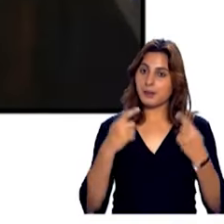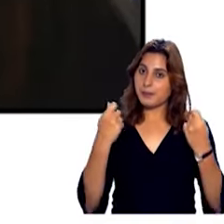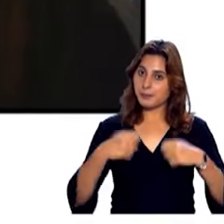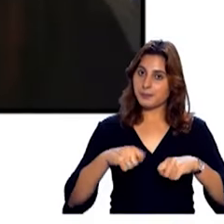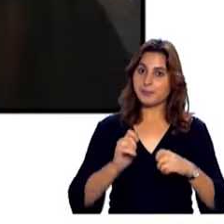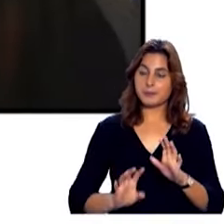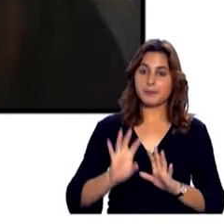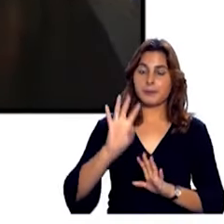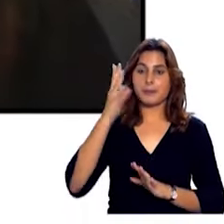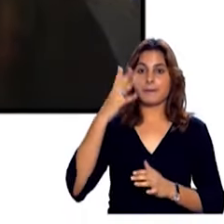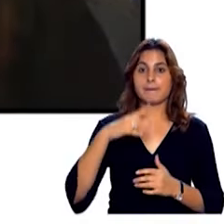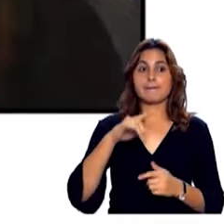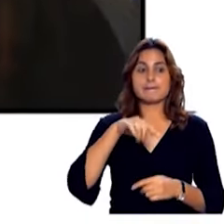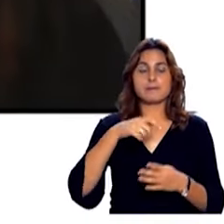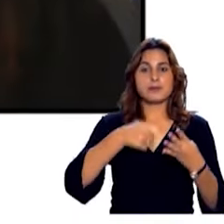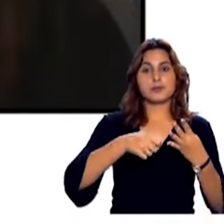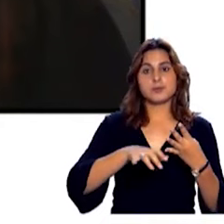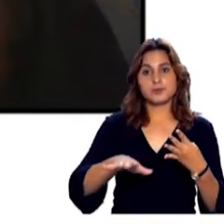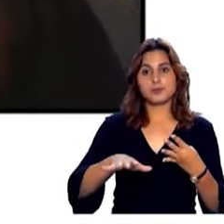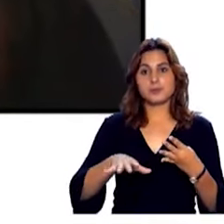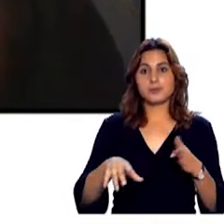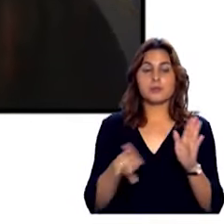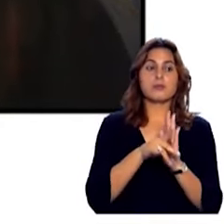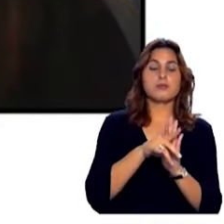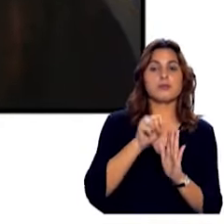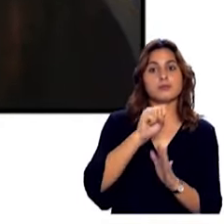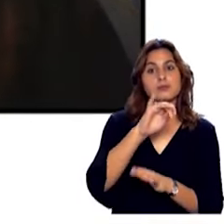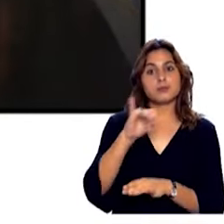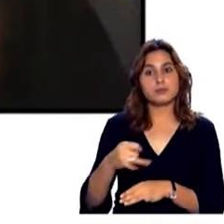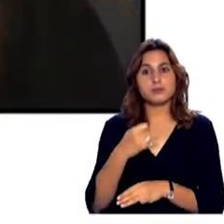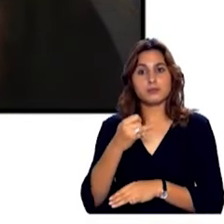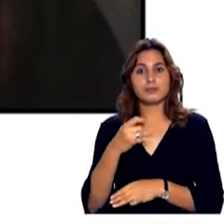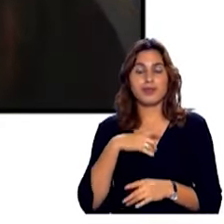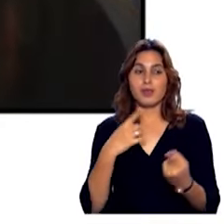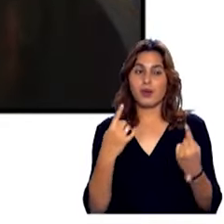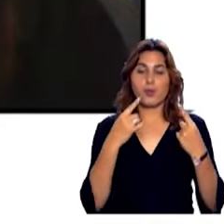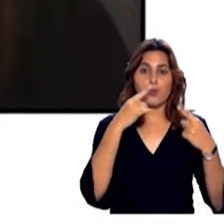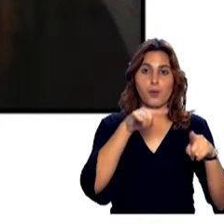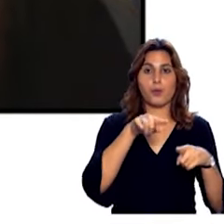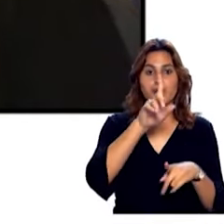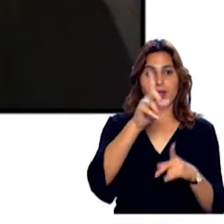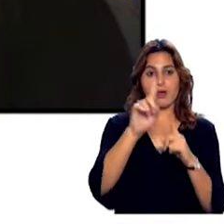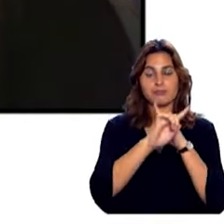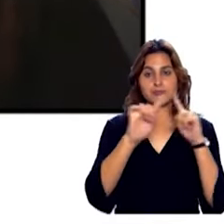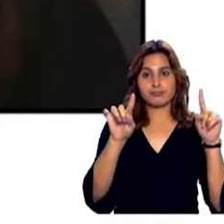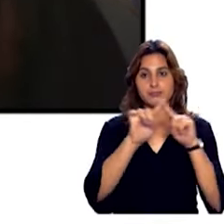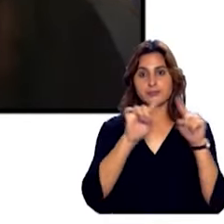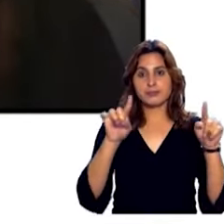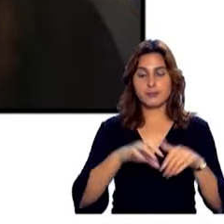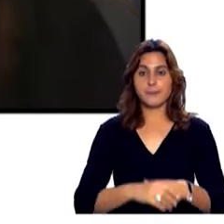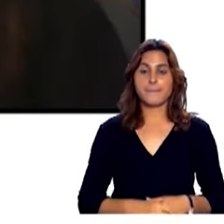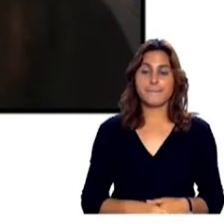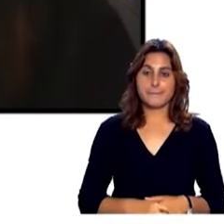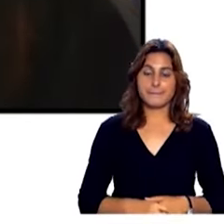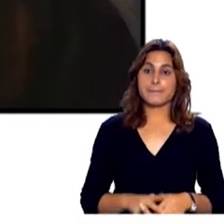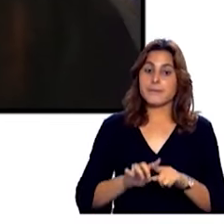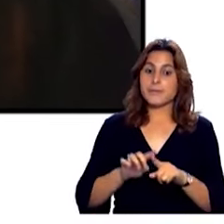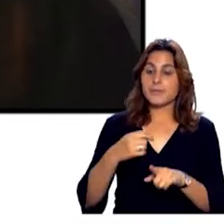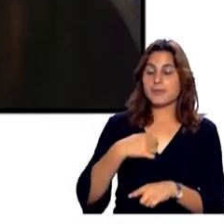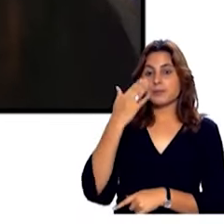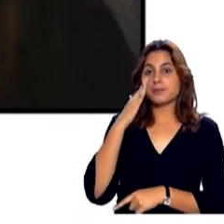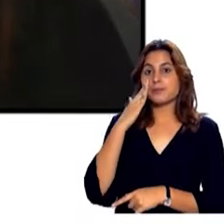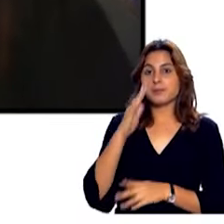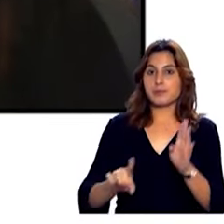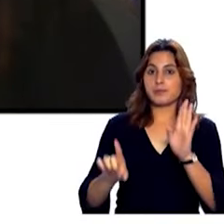apesar da jurisprudência do próprio STJ ser contra o cabimento de reclamação nesses casos né mas no meu entender a lei Está